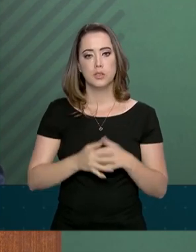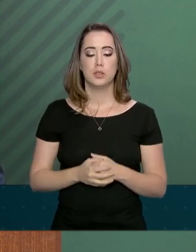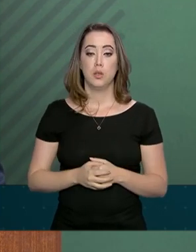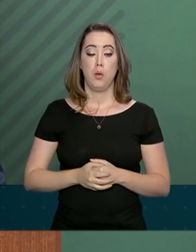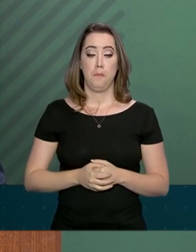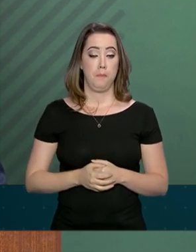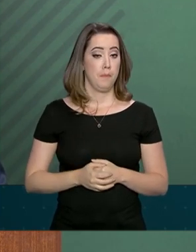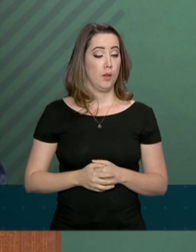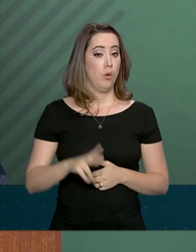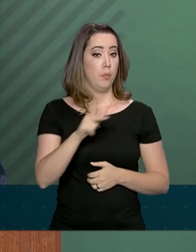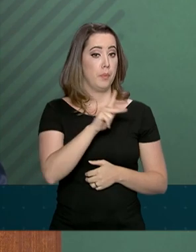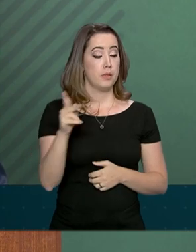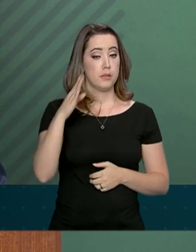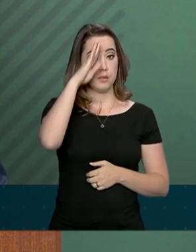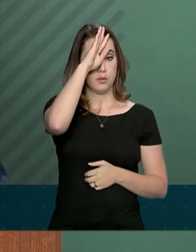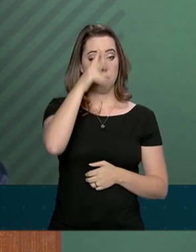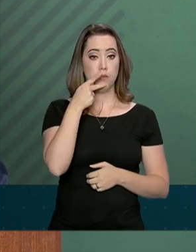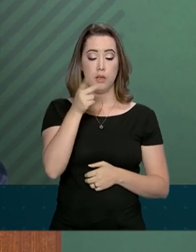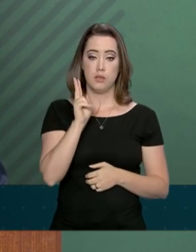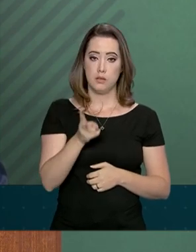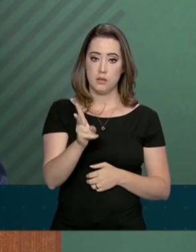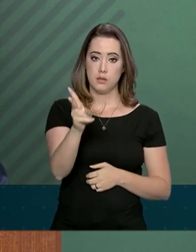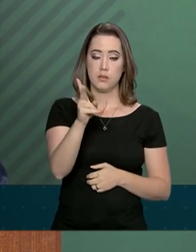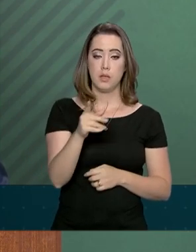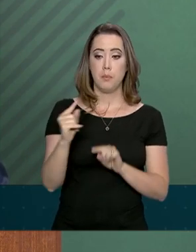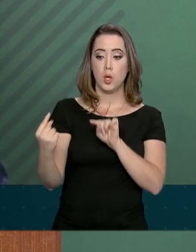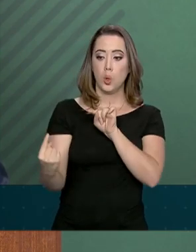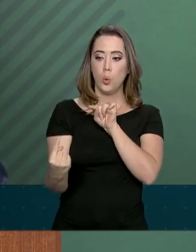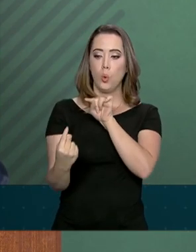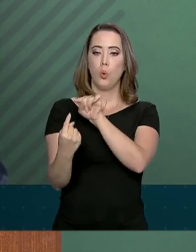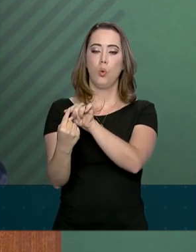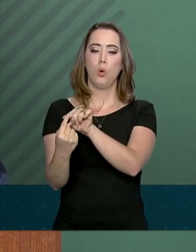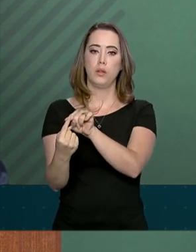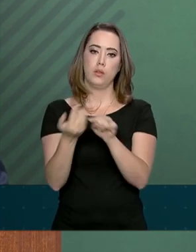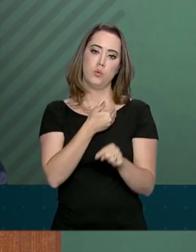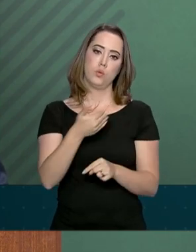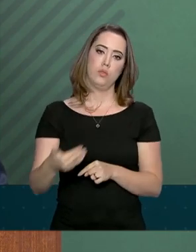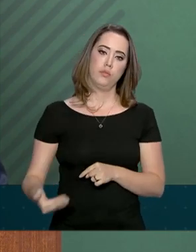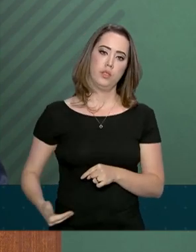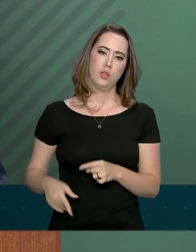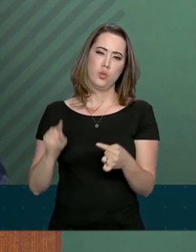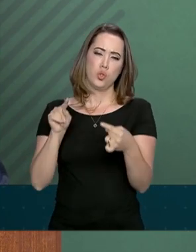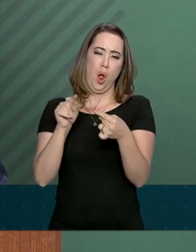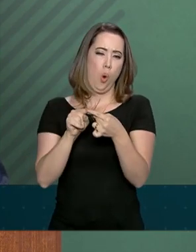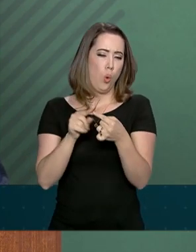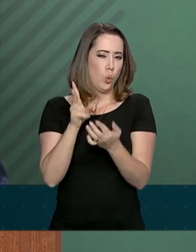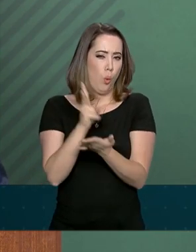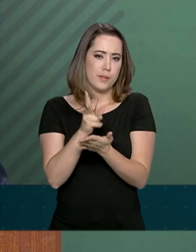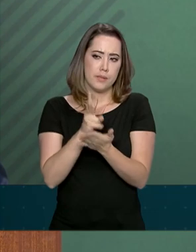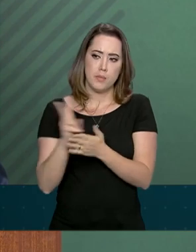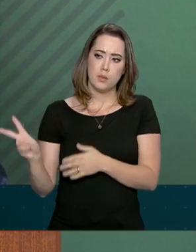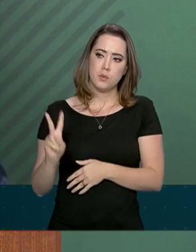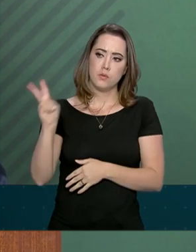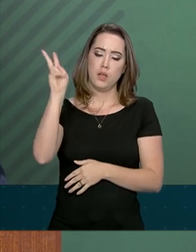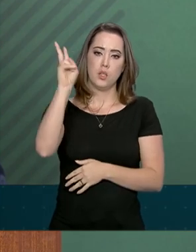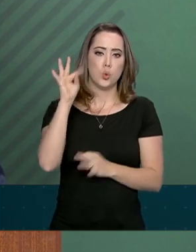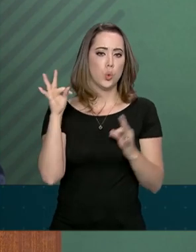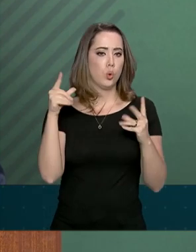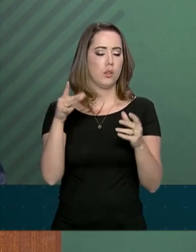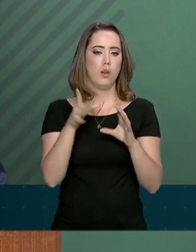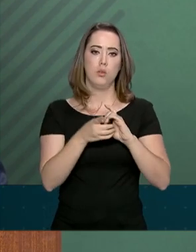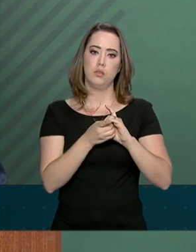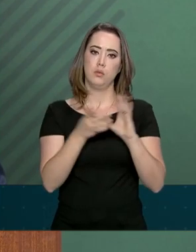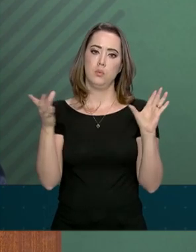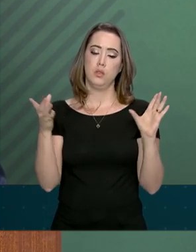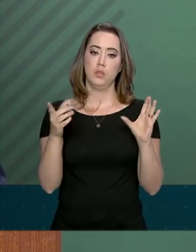em favor dos governos que compactuam com os mesmos valores da plena democracia